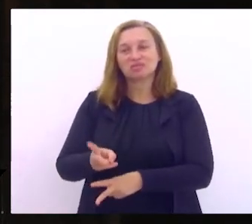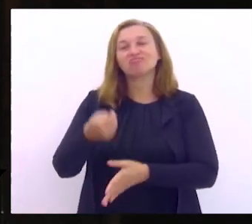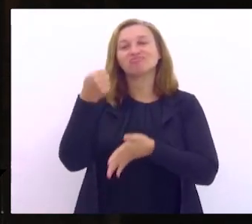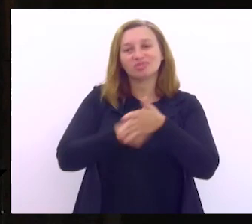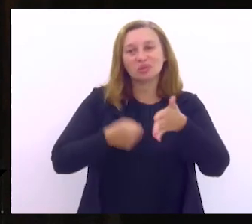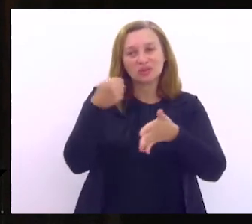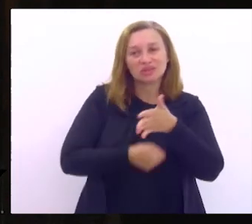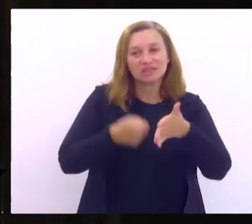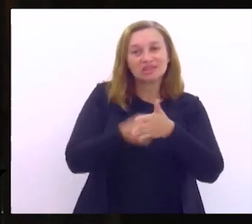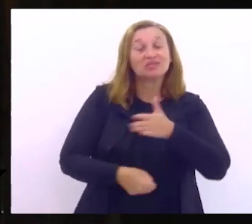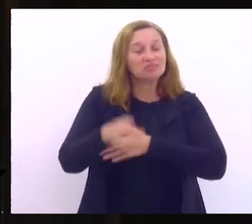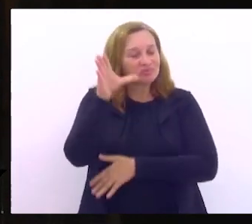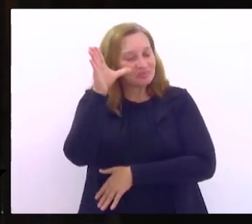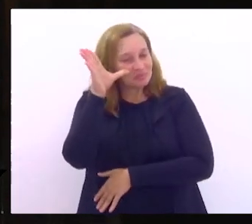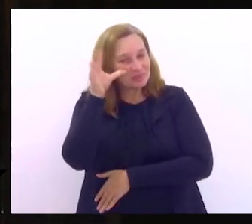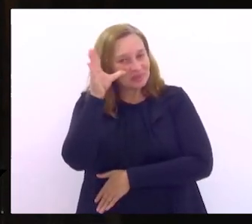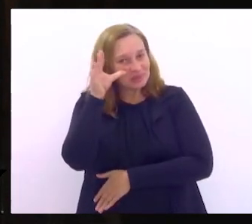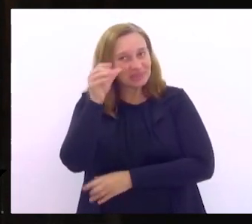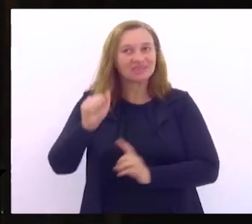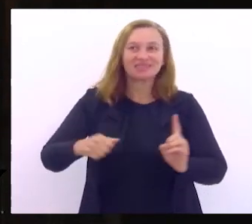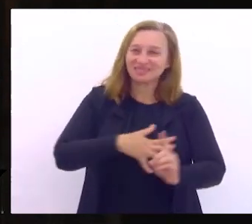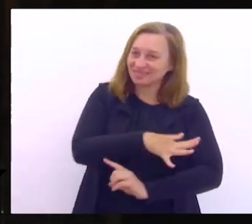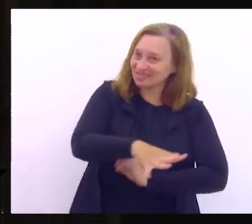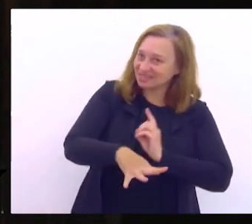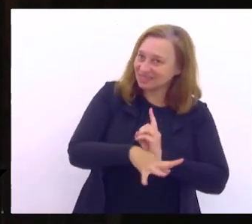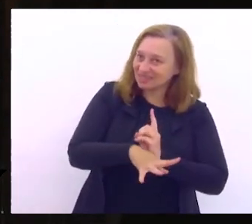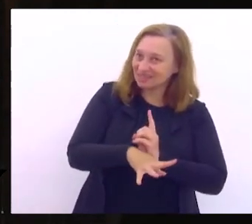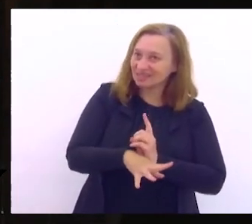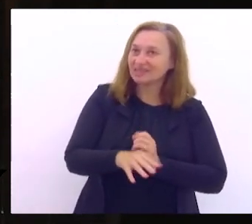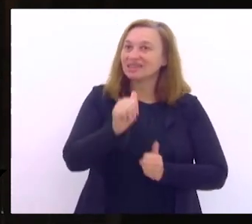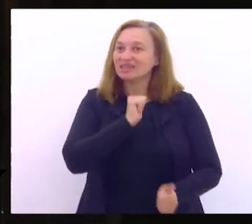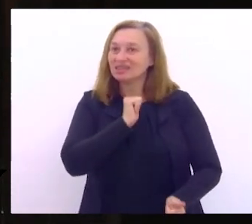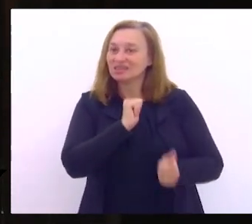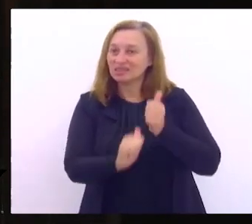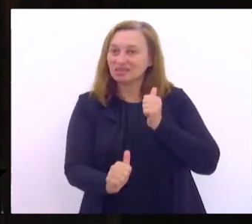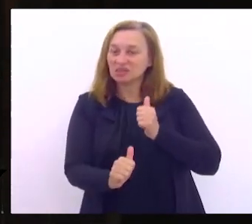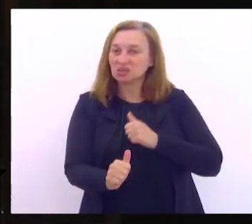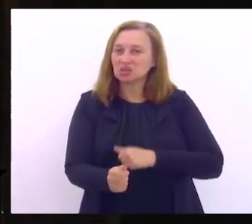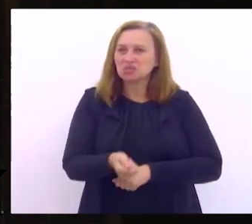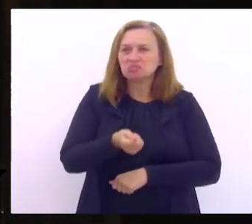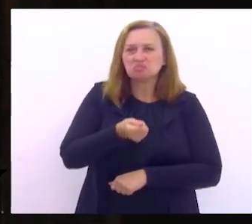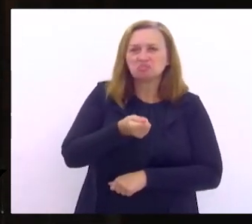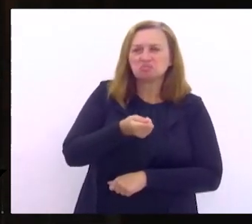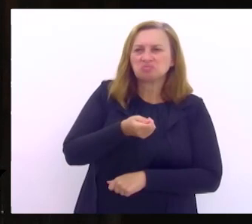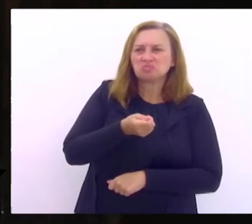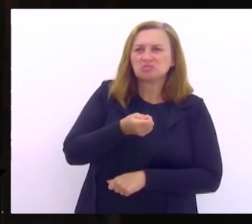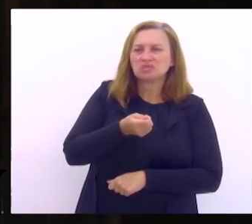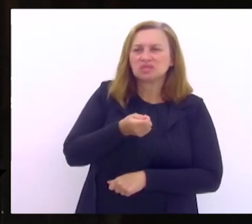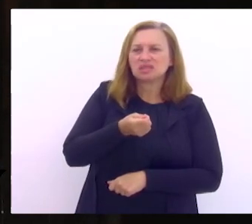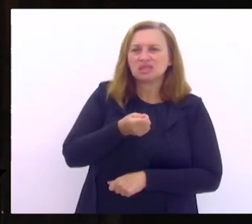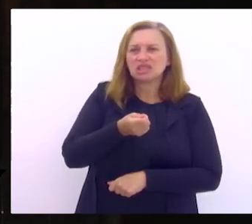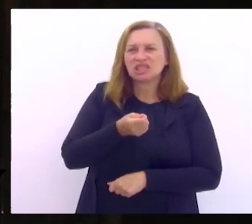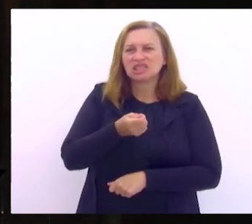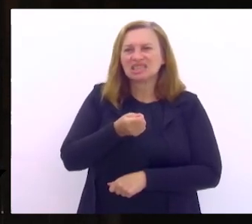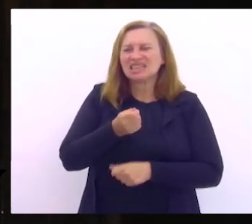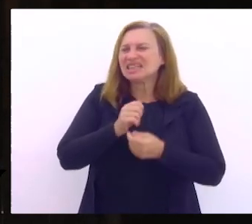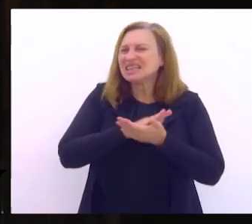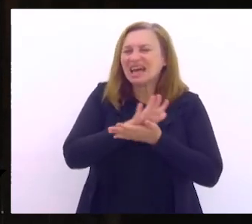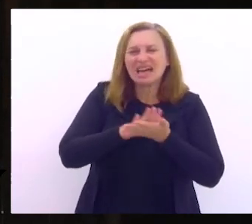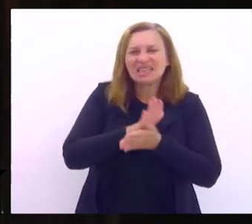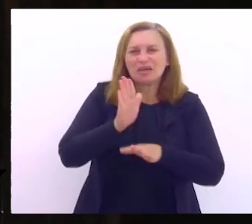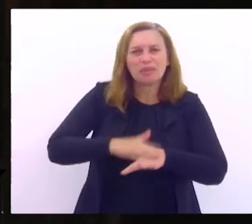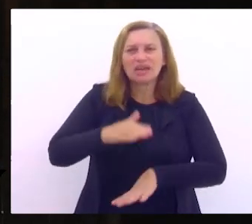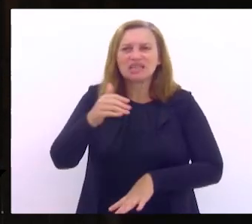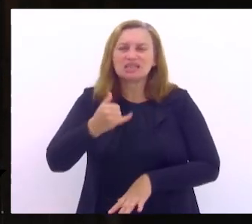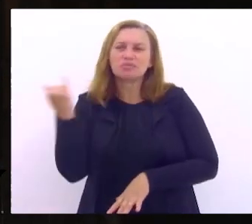lutando pelos interesses sociais, do esporte. Nenhuma ferramenta é mais importante para